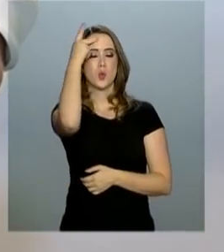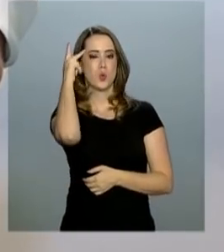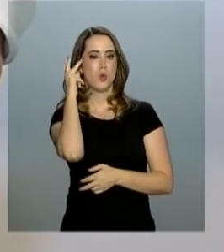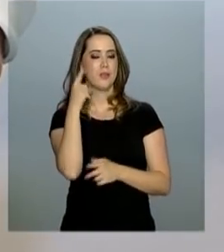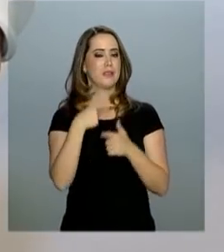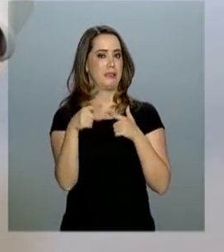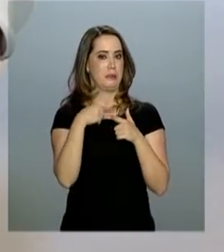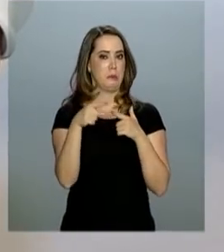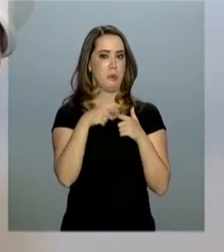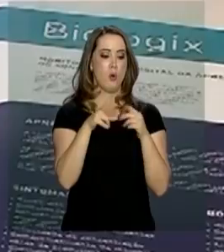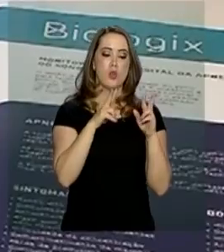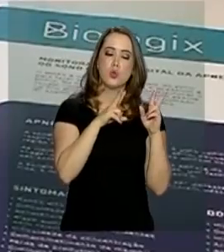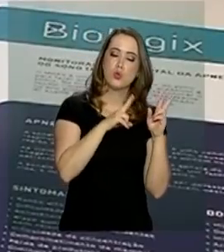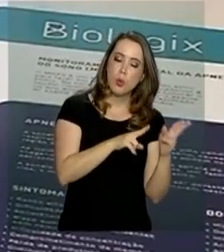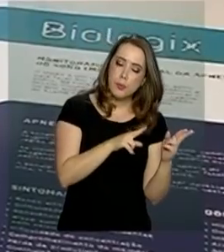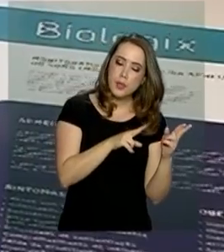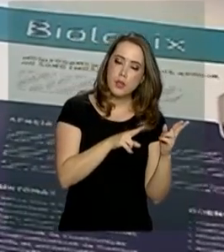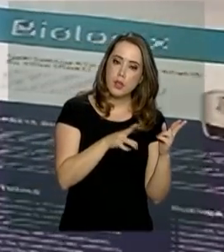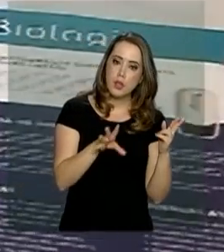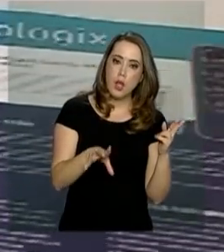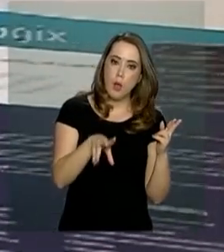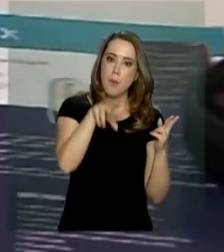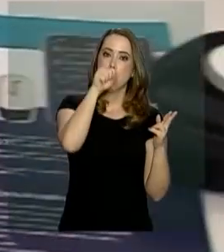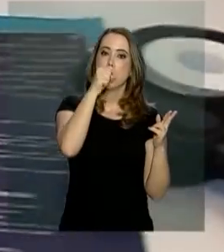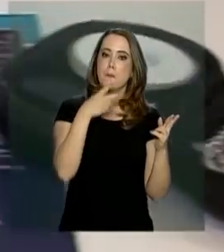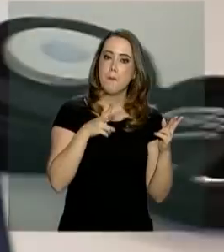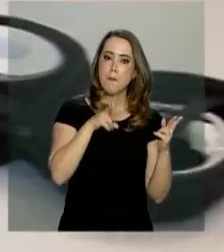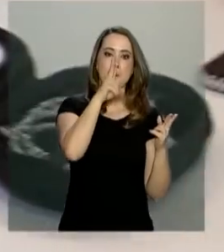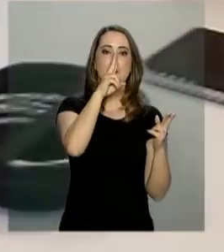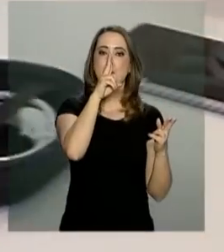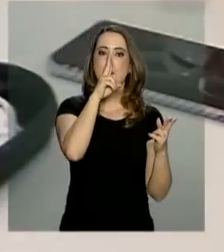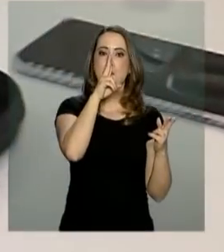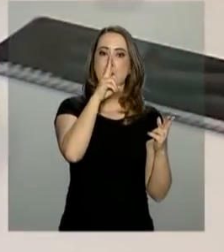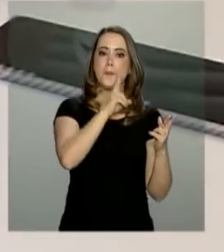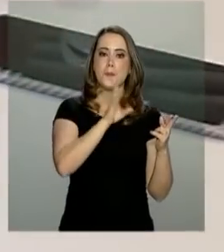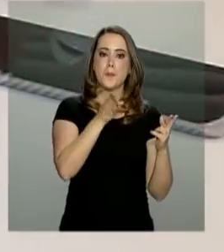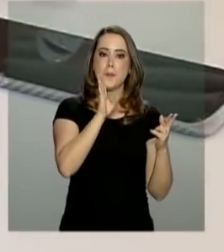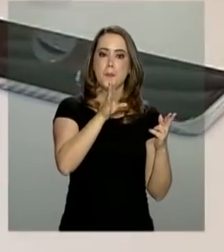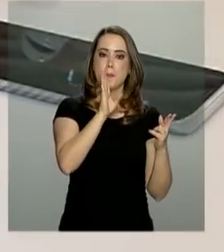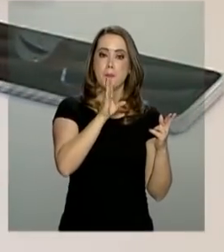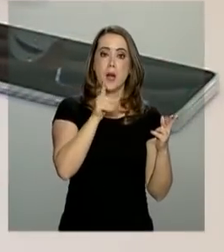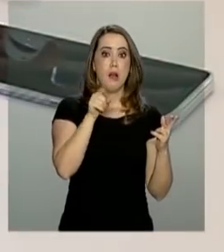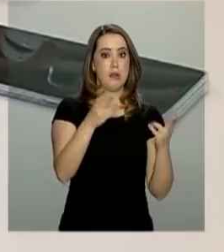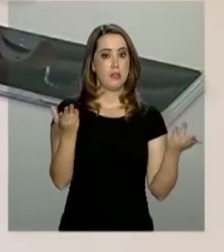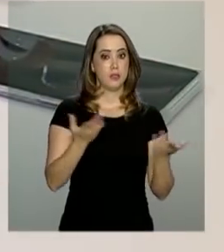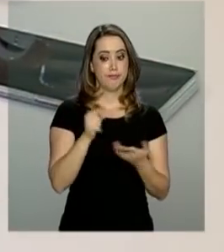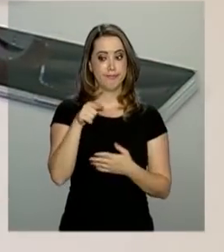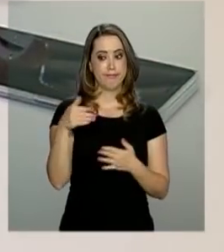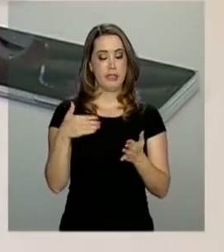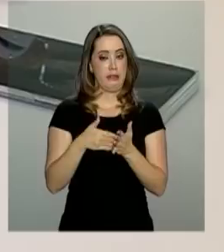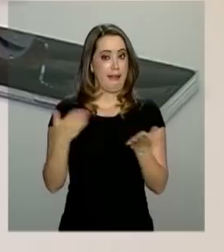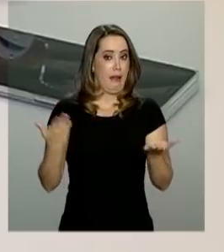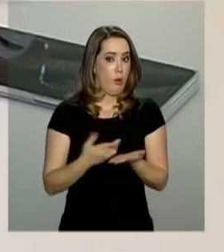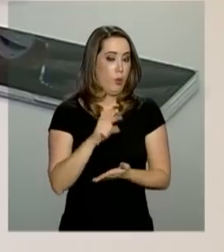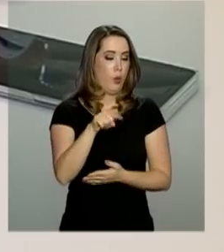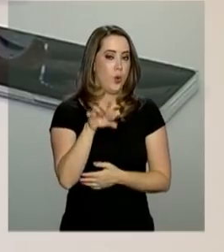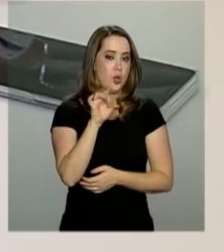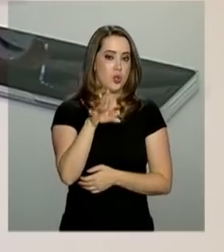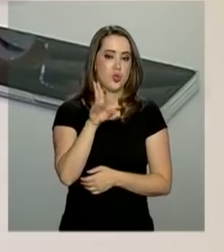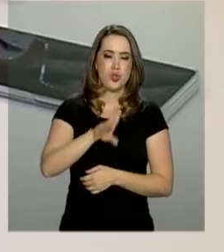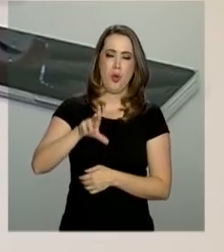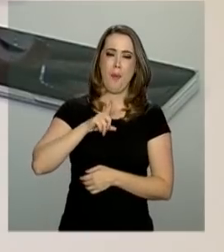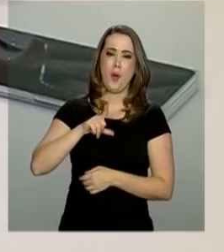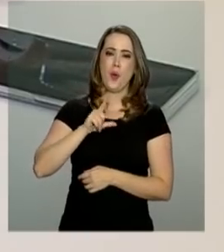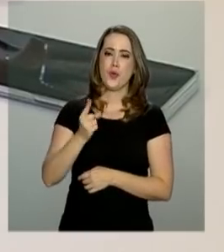com suspeita de apneia, a falta de ar durante o sono. Até hoje, o diagnóstico do distúrbio era feito por meio de um exame